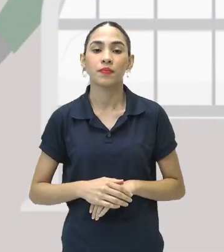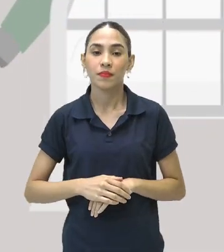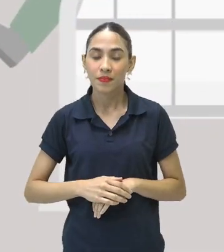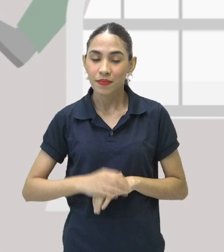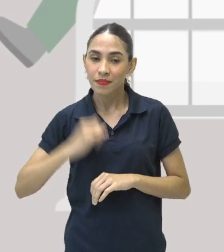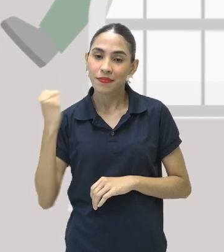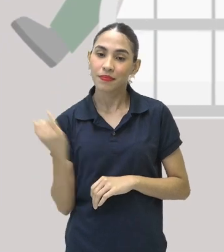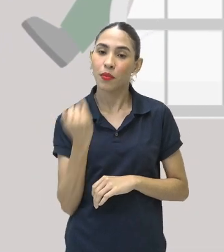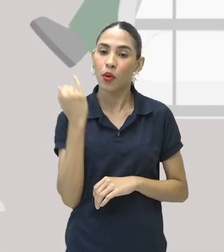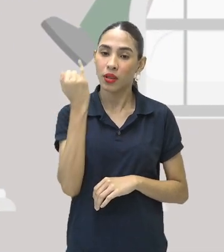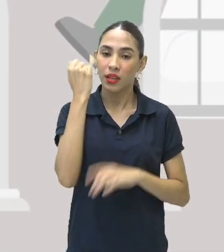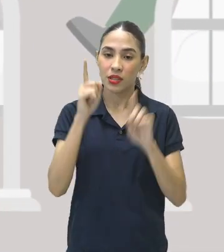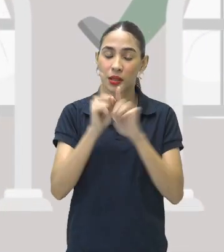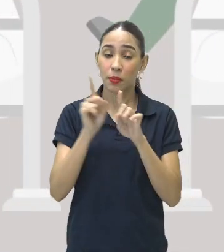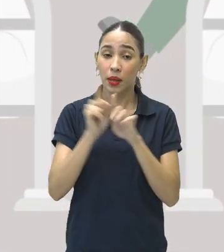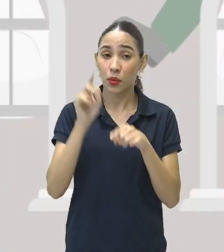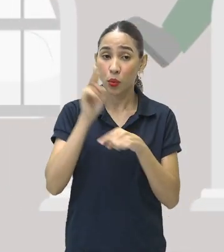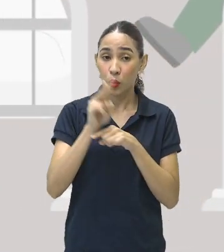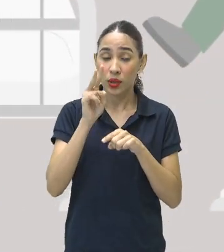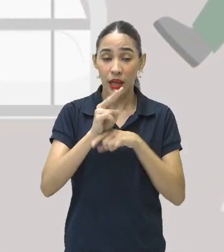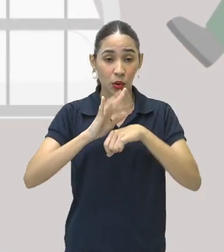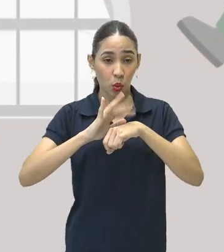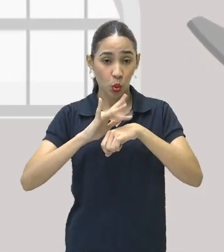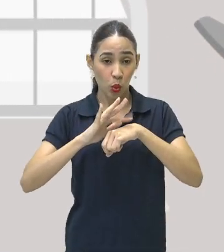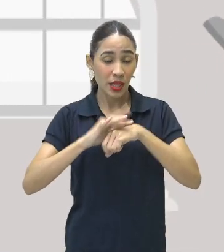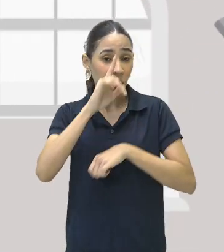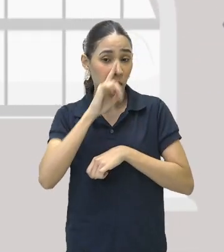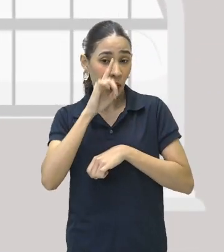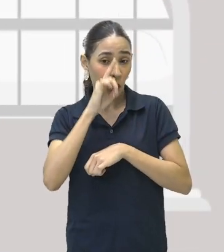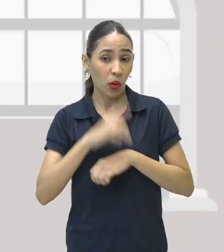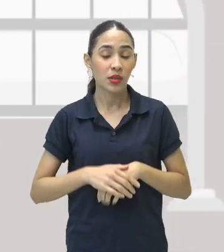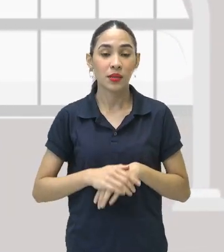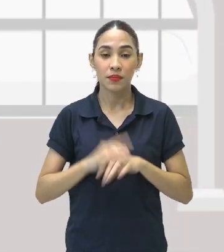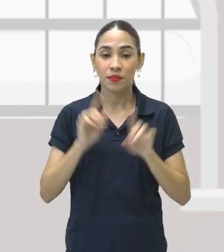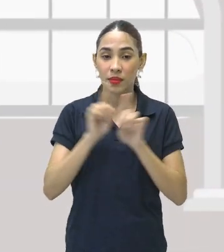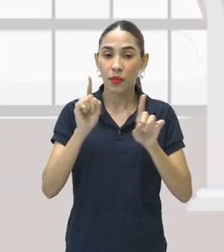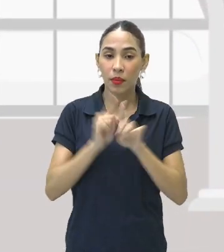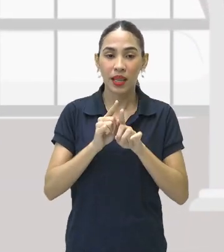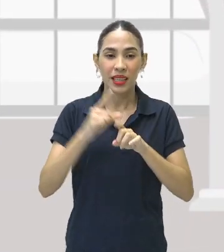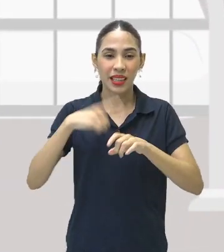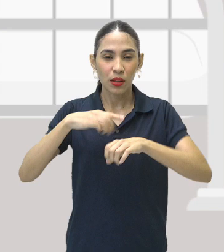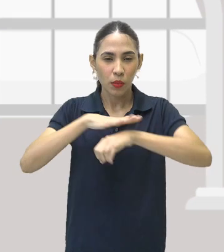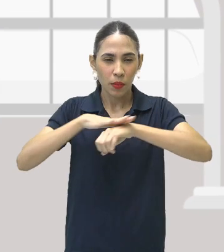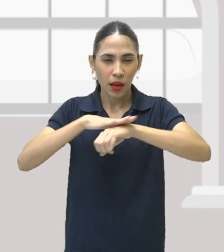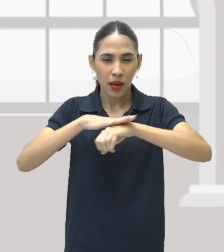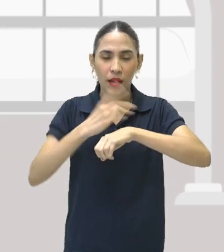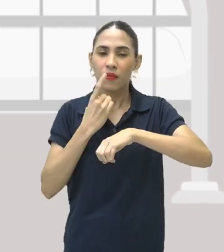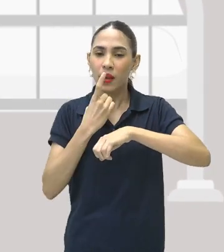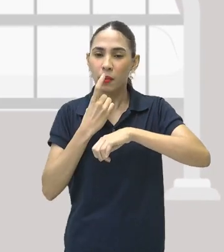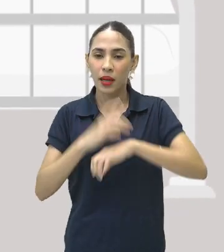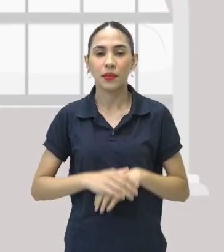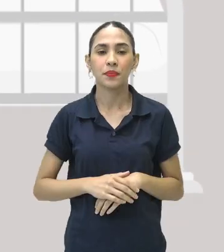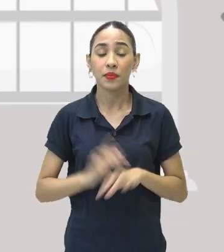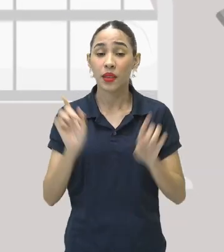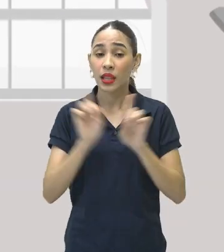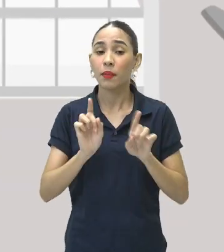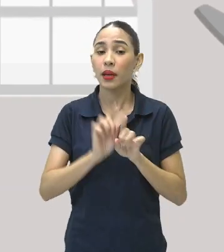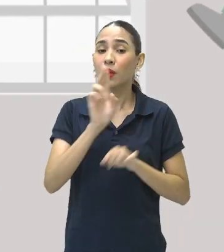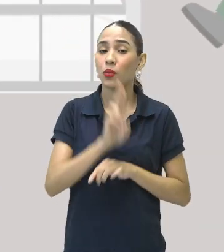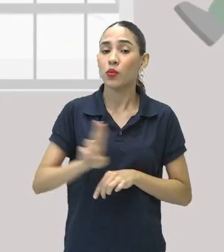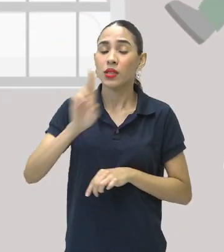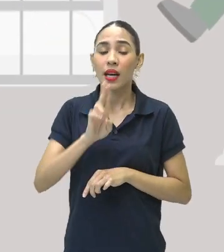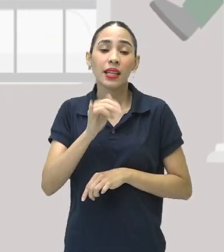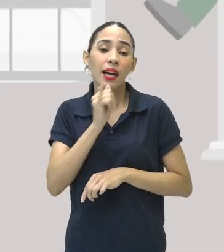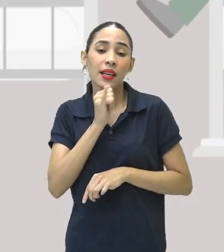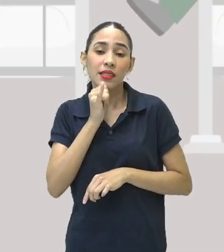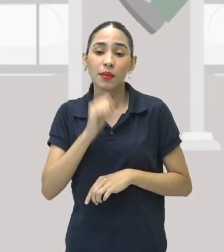extremamente importante no tratamento de doenças infecciosas desencadeadas por ferimentos. Ela foi utilizada, por